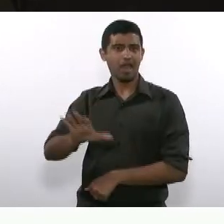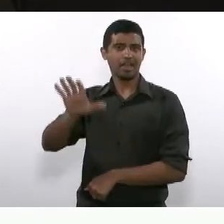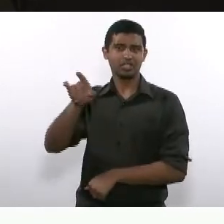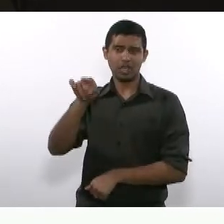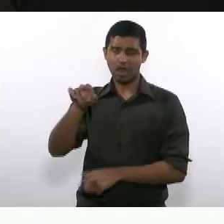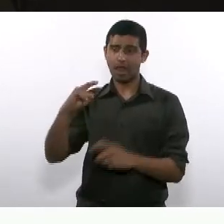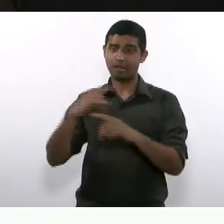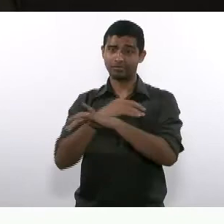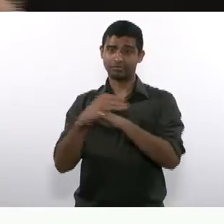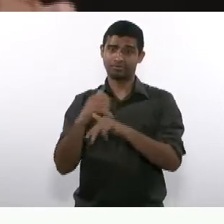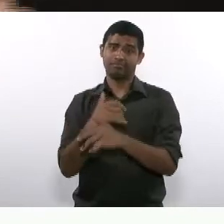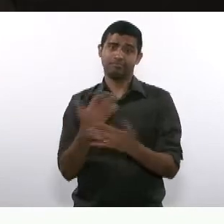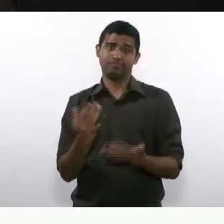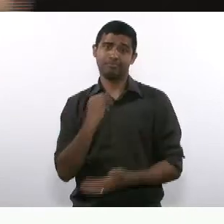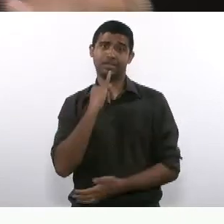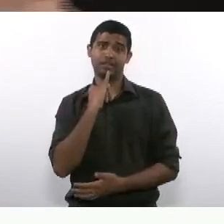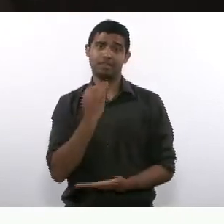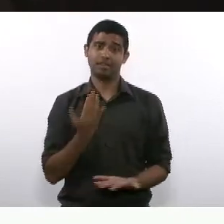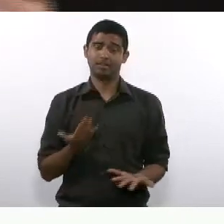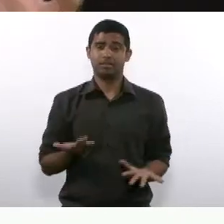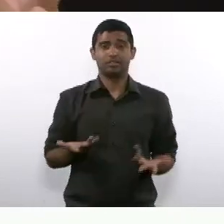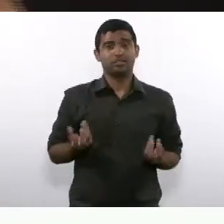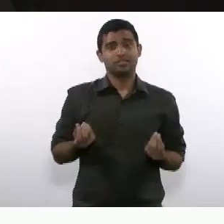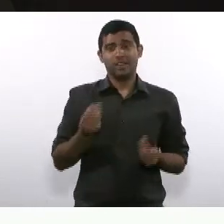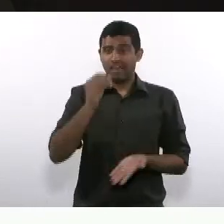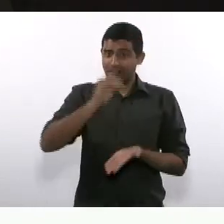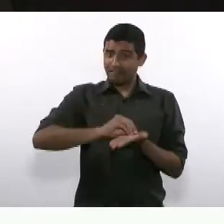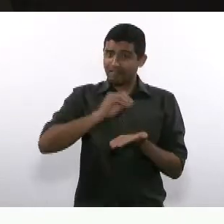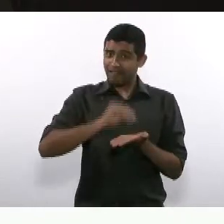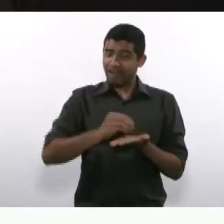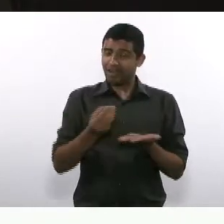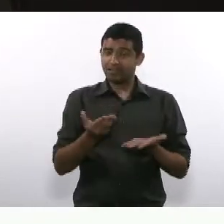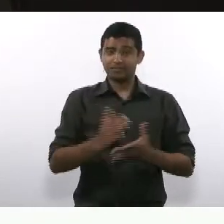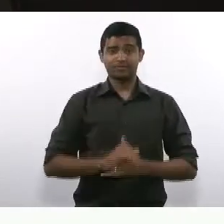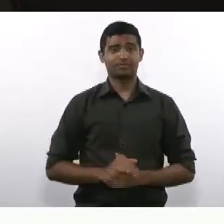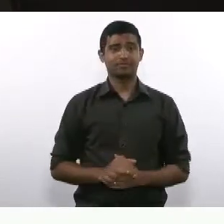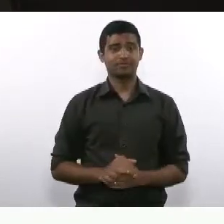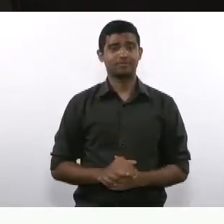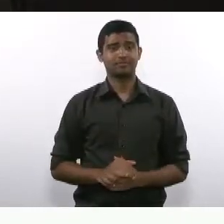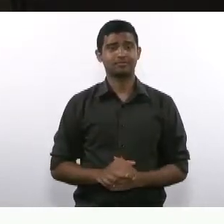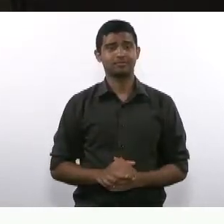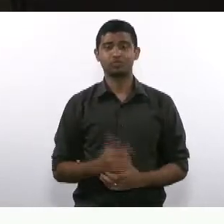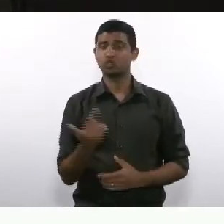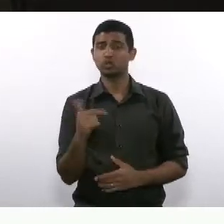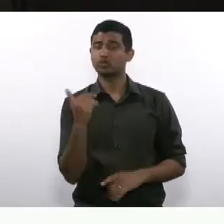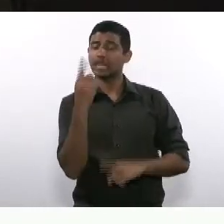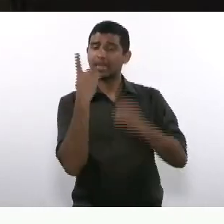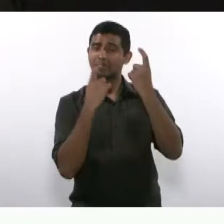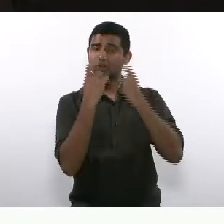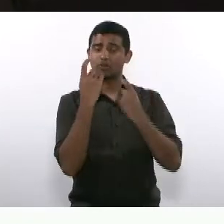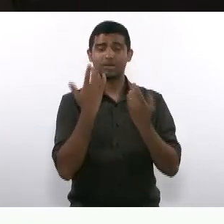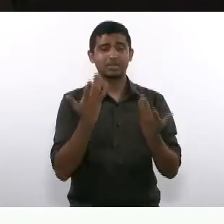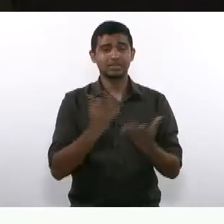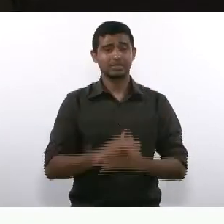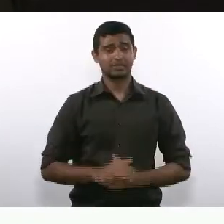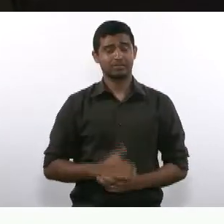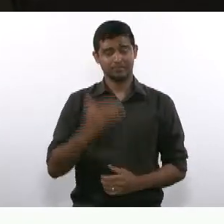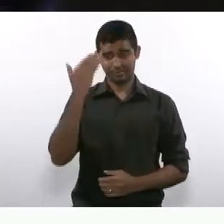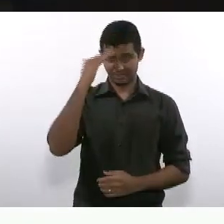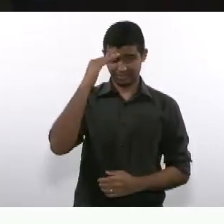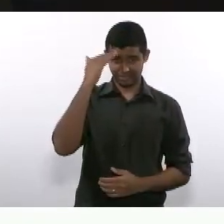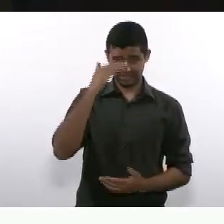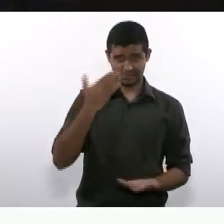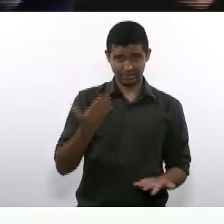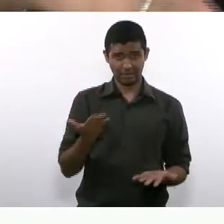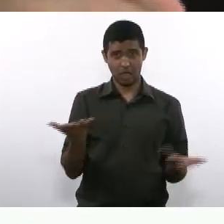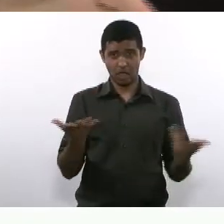Né? Infelizmente, é isso que a gente não está vendo, quer dizer, esse tipo de preocupação, entendeu? E